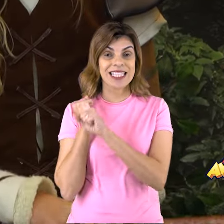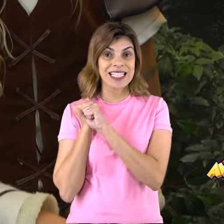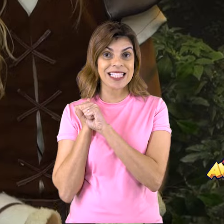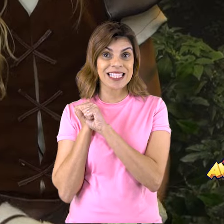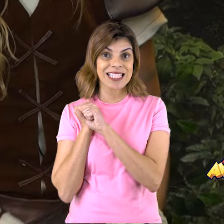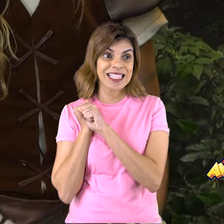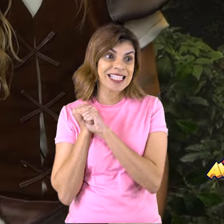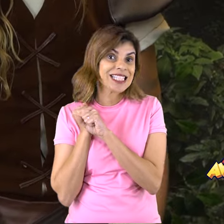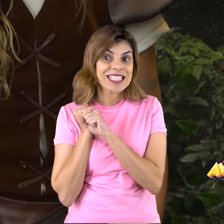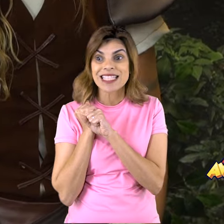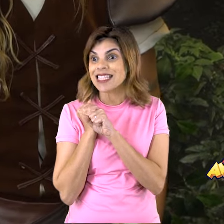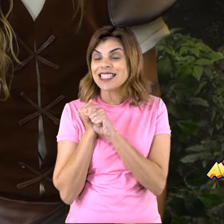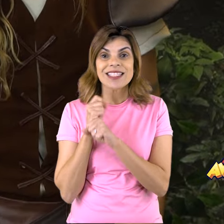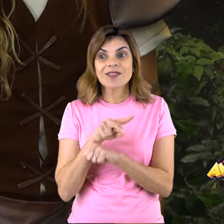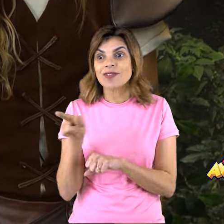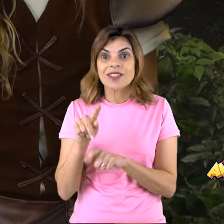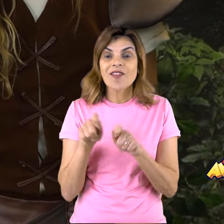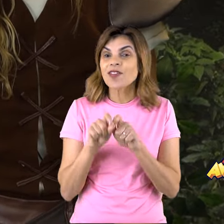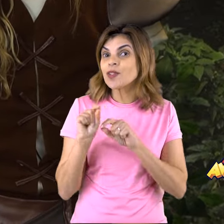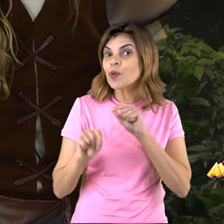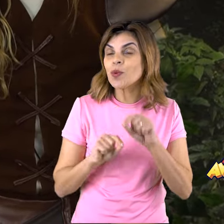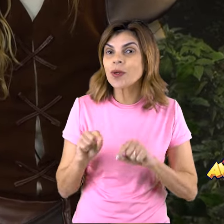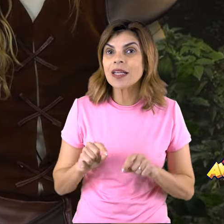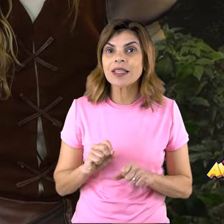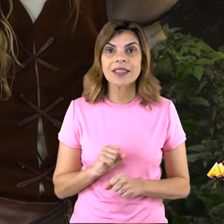E o que vocês pretendem fazer?